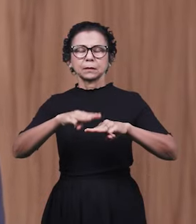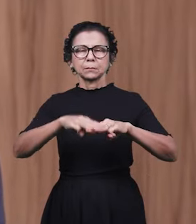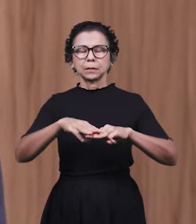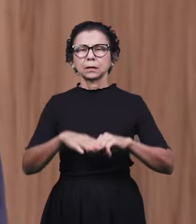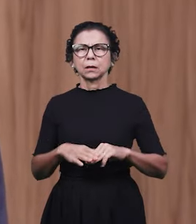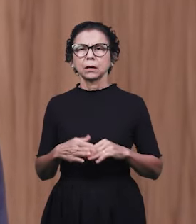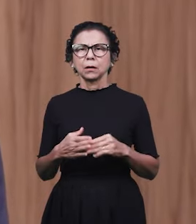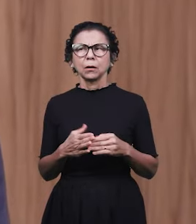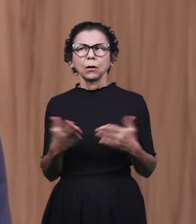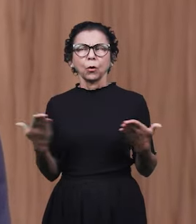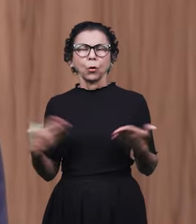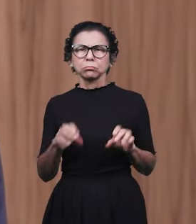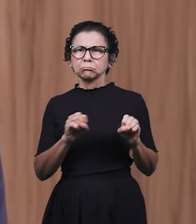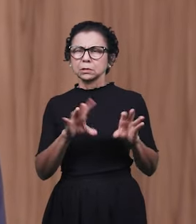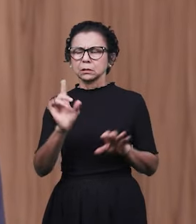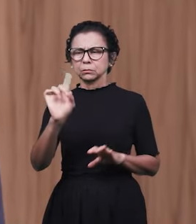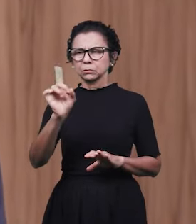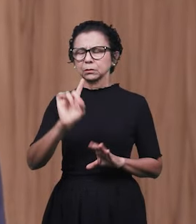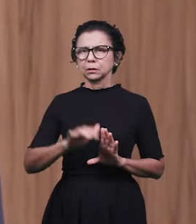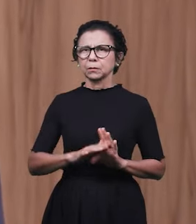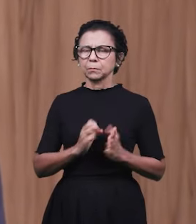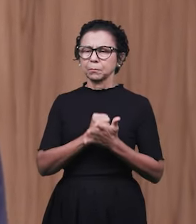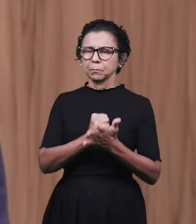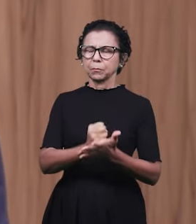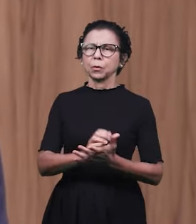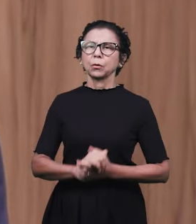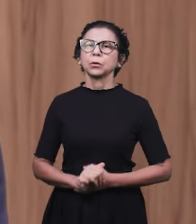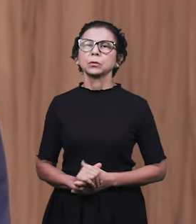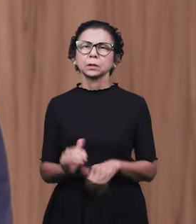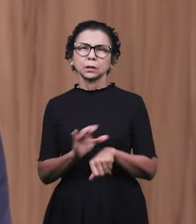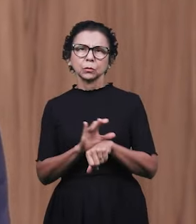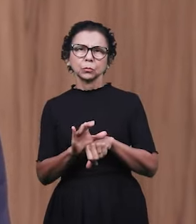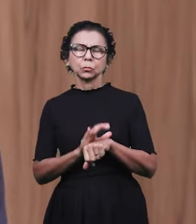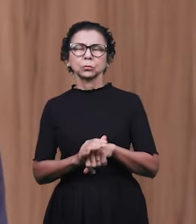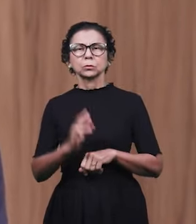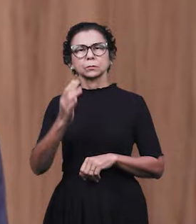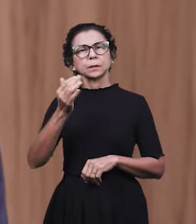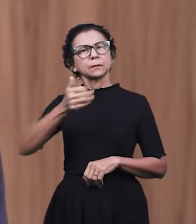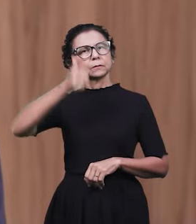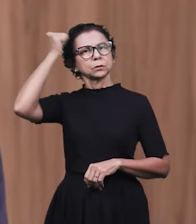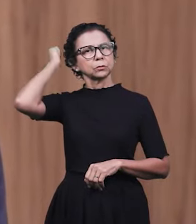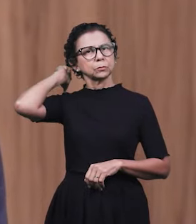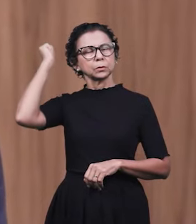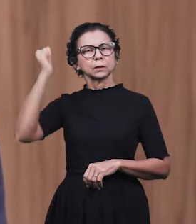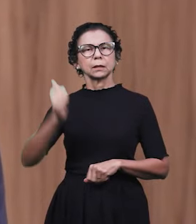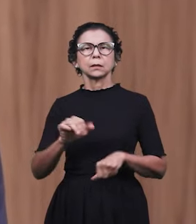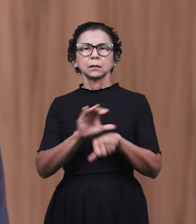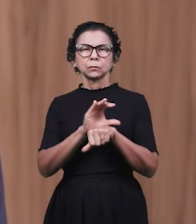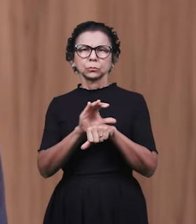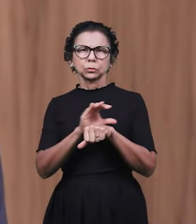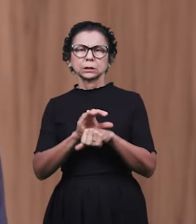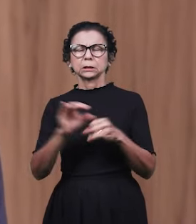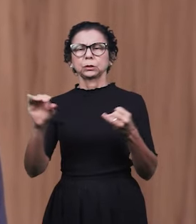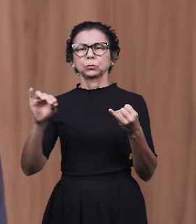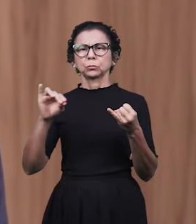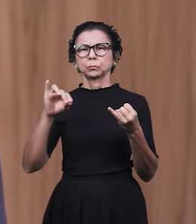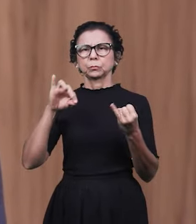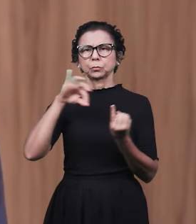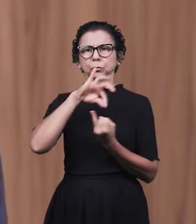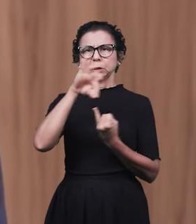atuei dando aula para cursinhos pré-vestibular, cursinho pré-IFES também. Dei